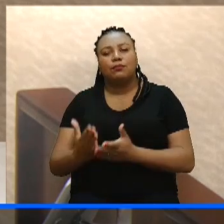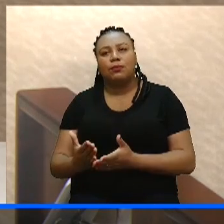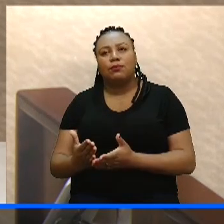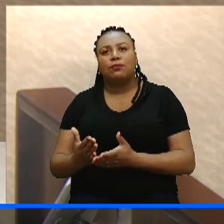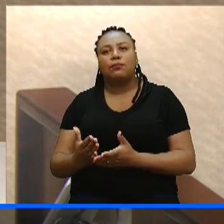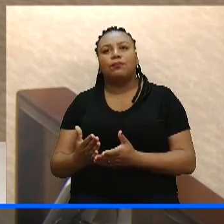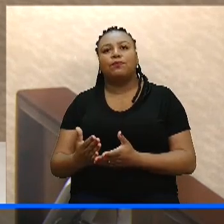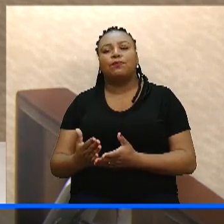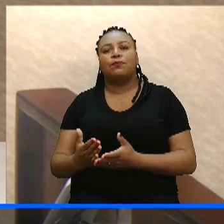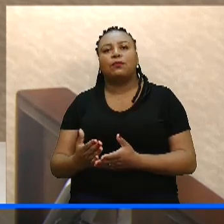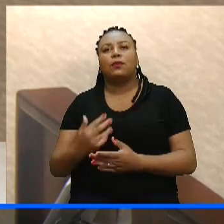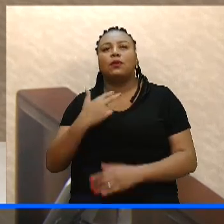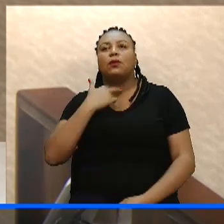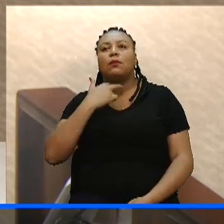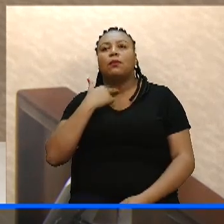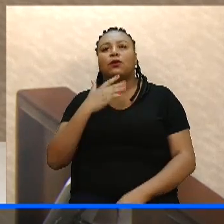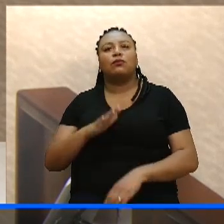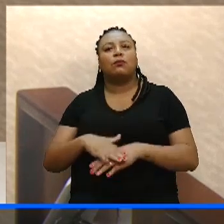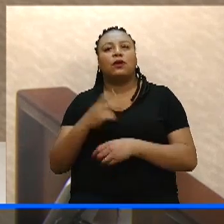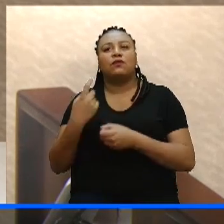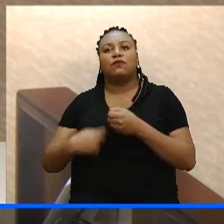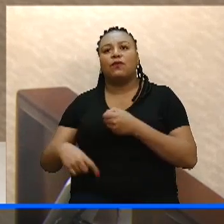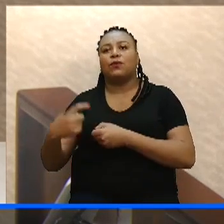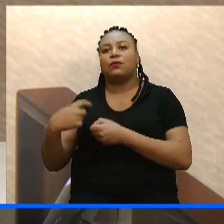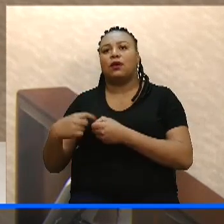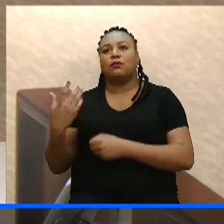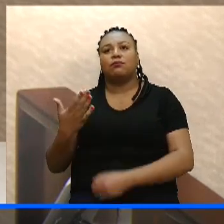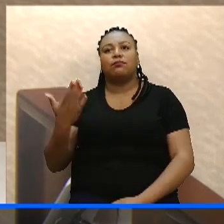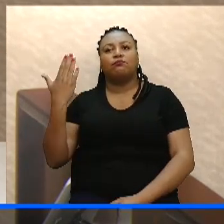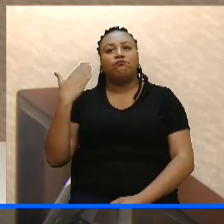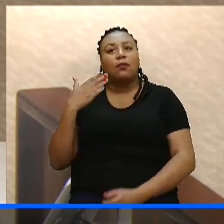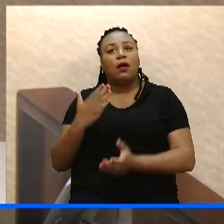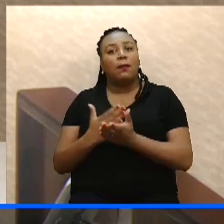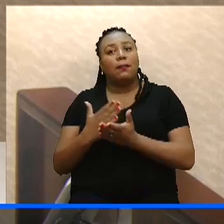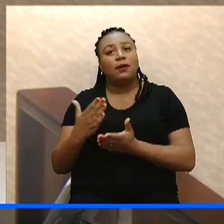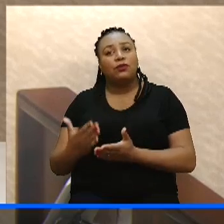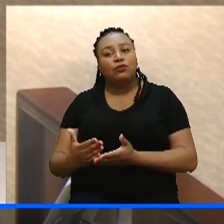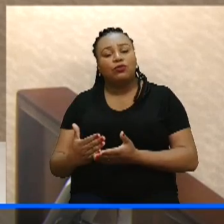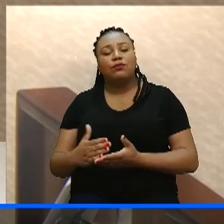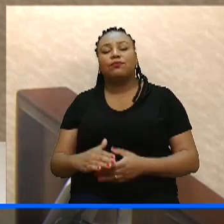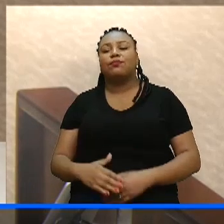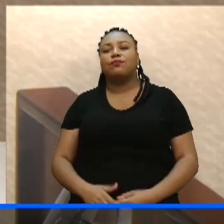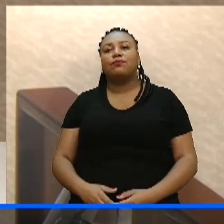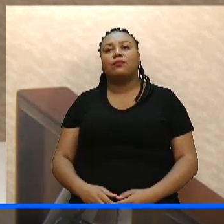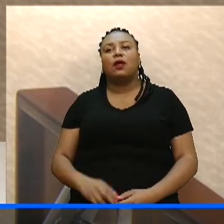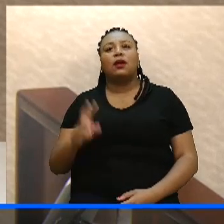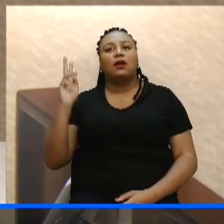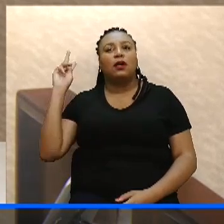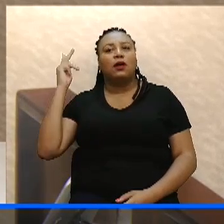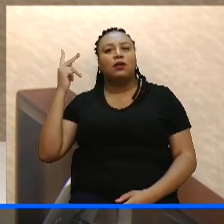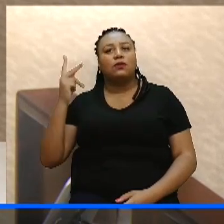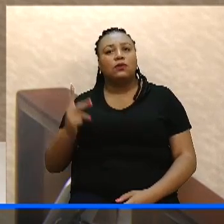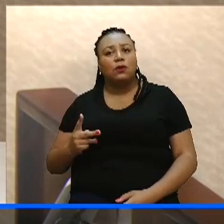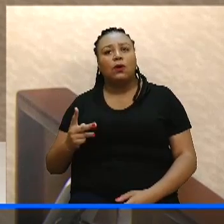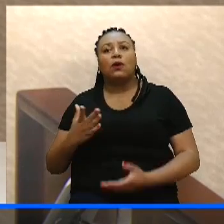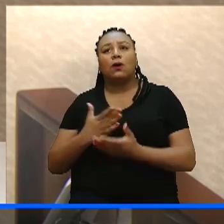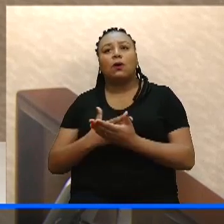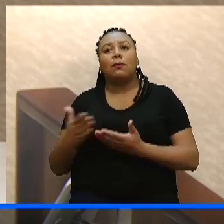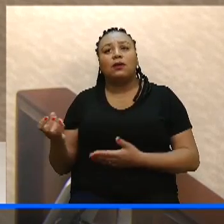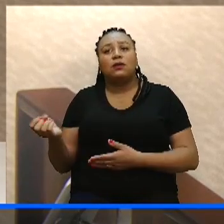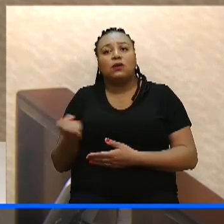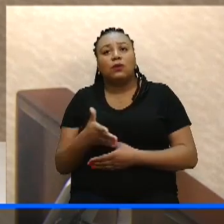não se pode mais voltar a partir dos quais a história toma outro